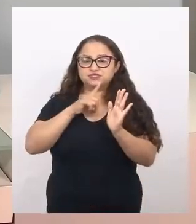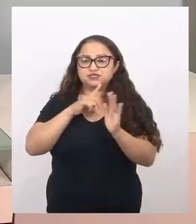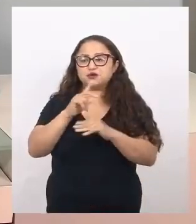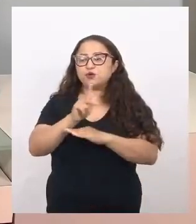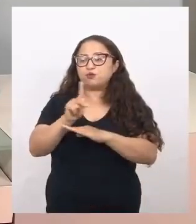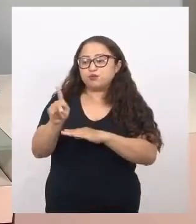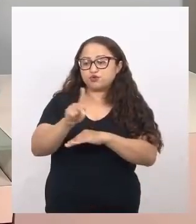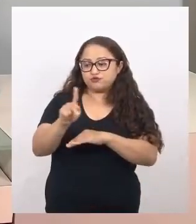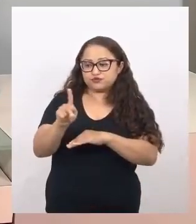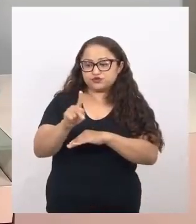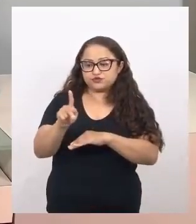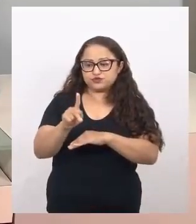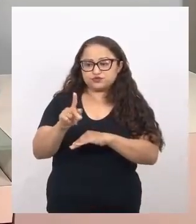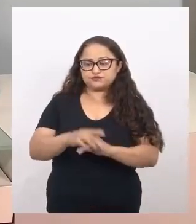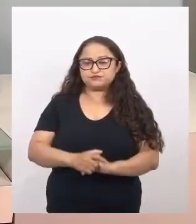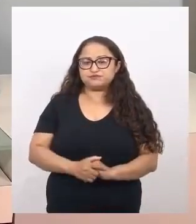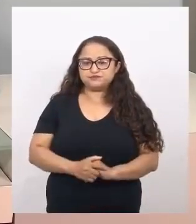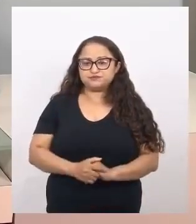professor